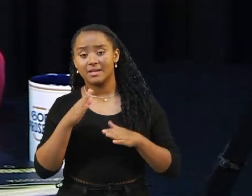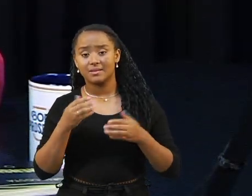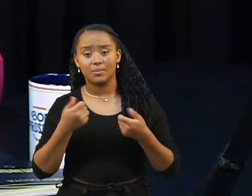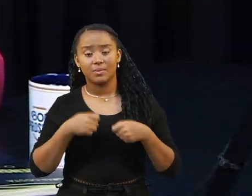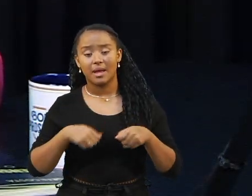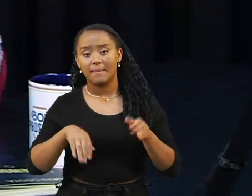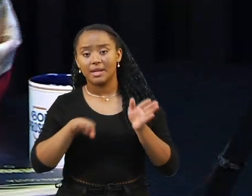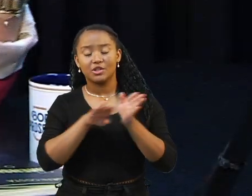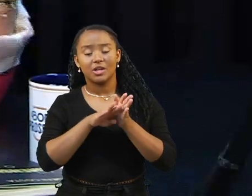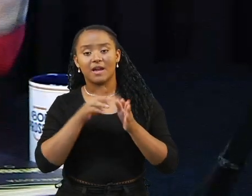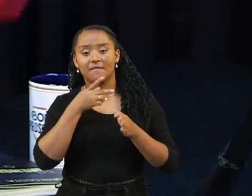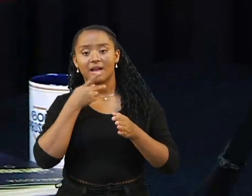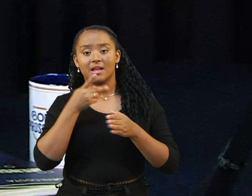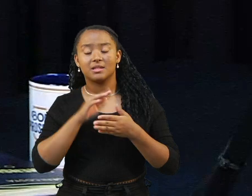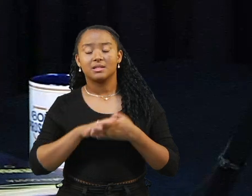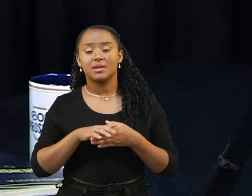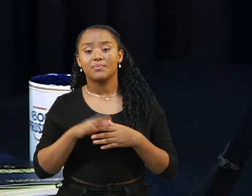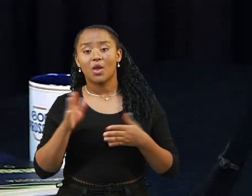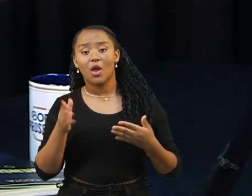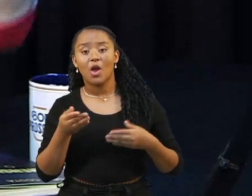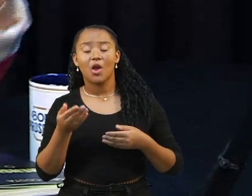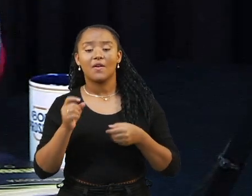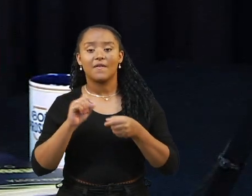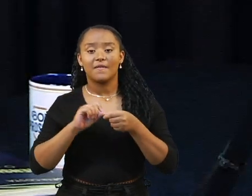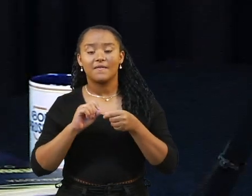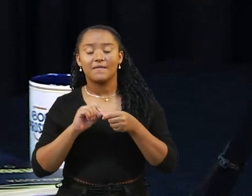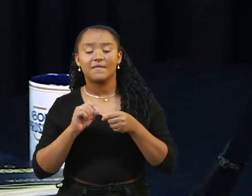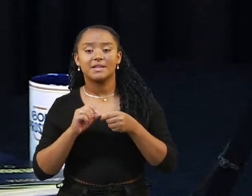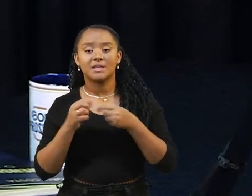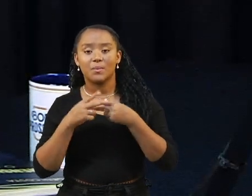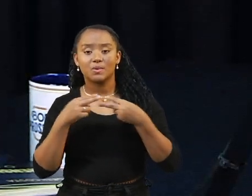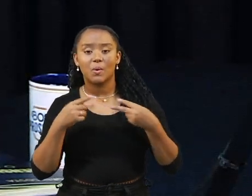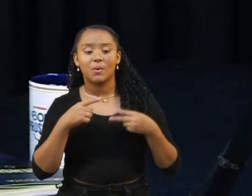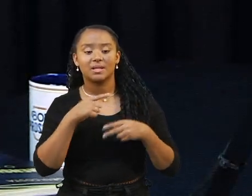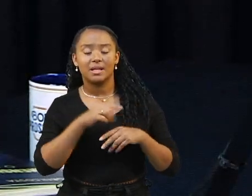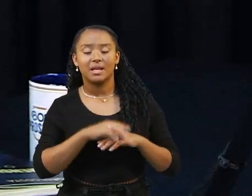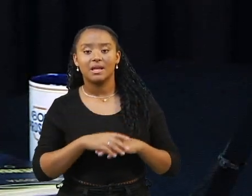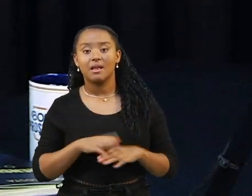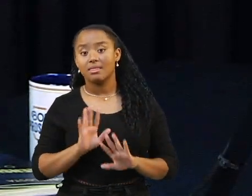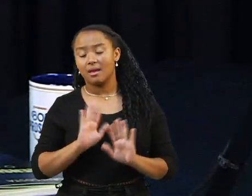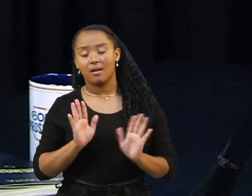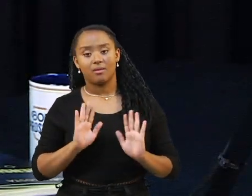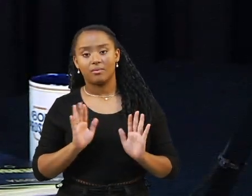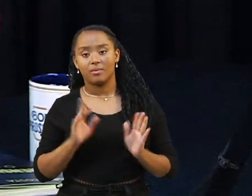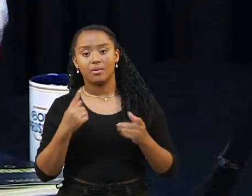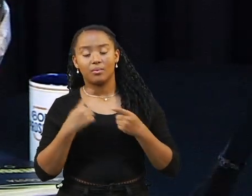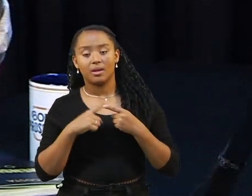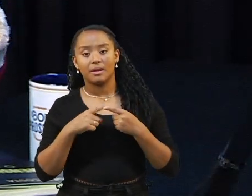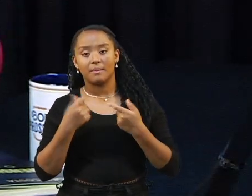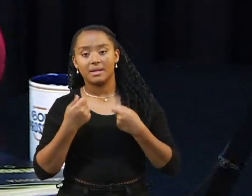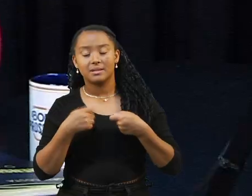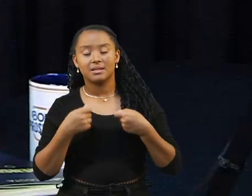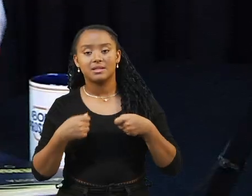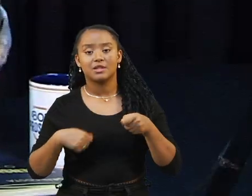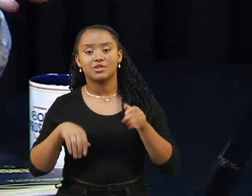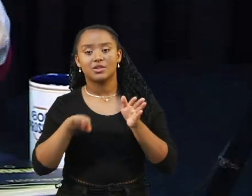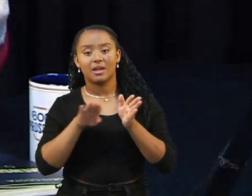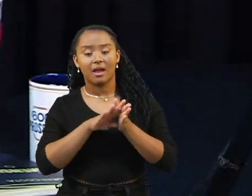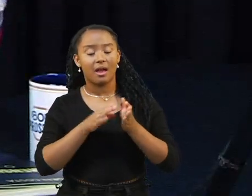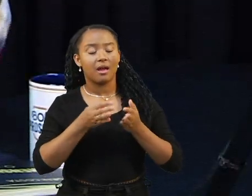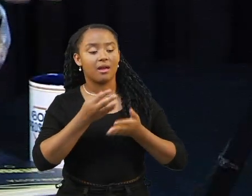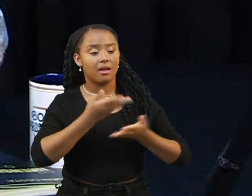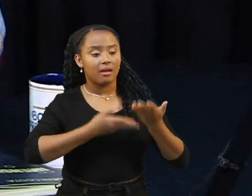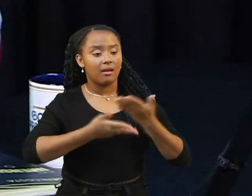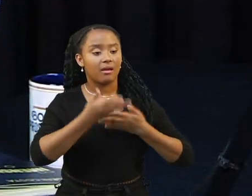não é chegar e falar, cara, vamos fazer um negócio ali e tal. Não é bem assim. Você tem que chegar,